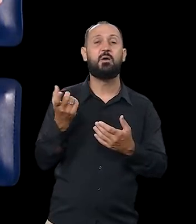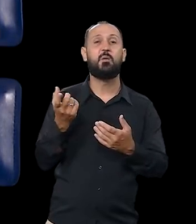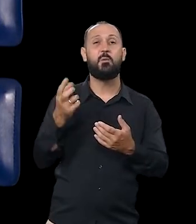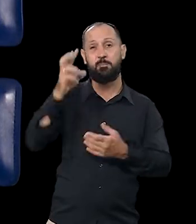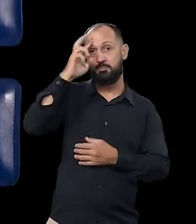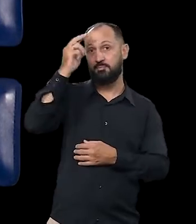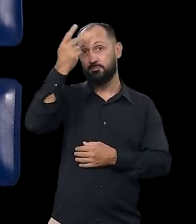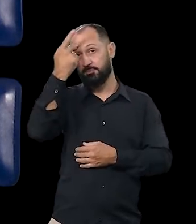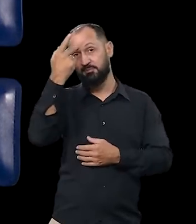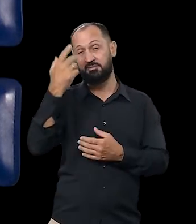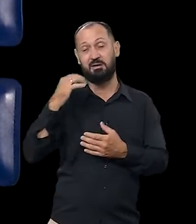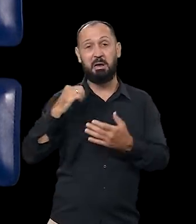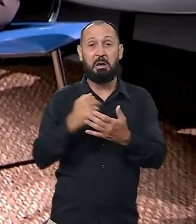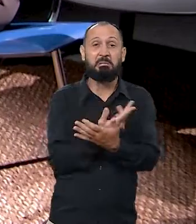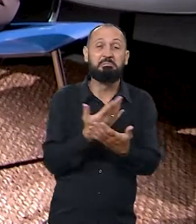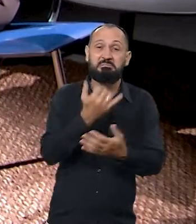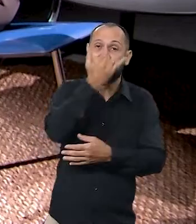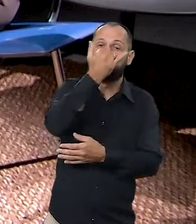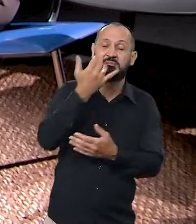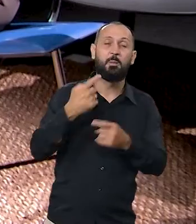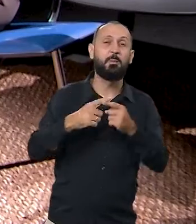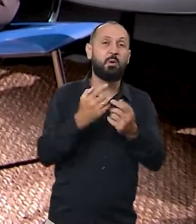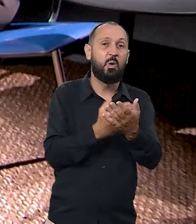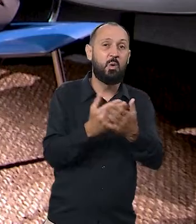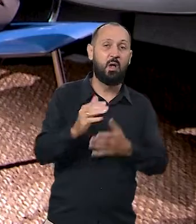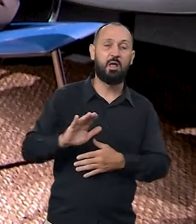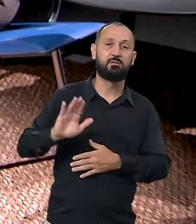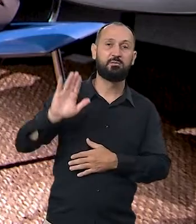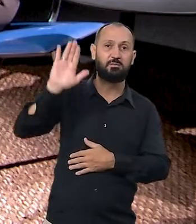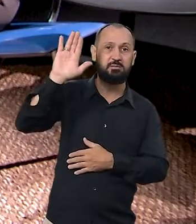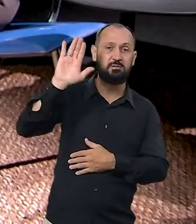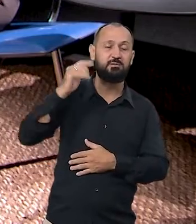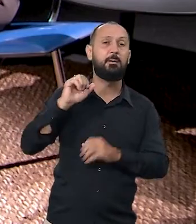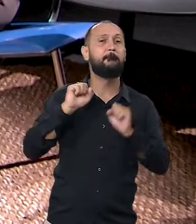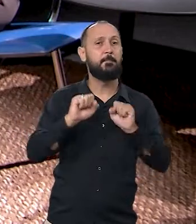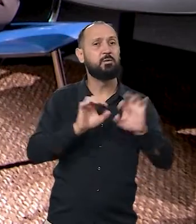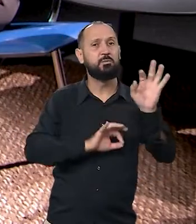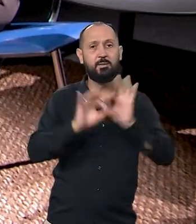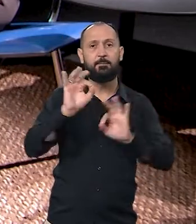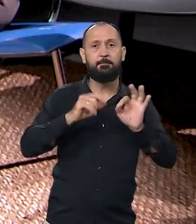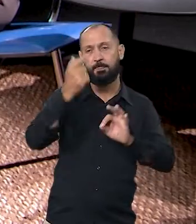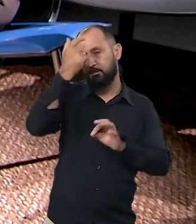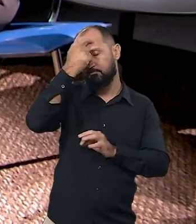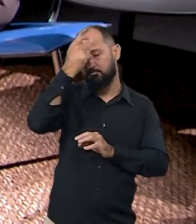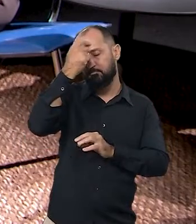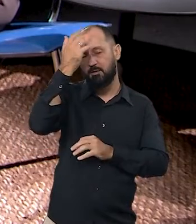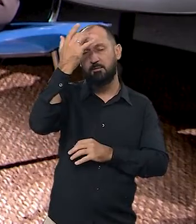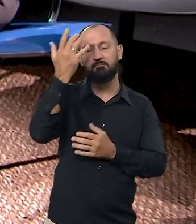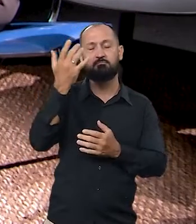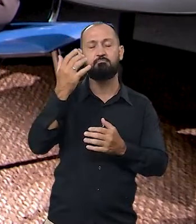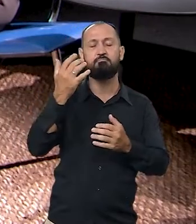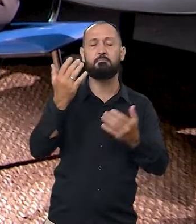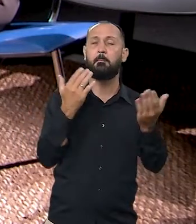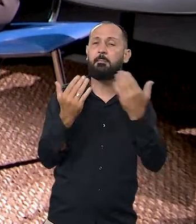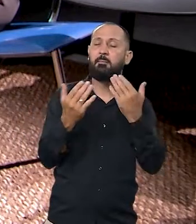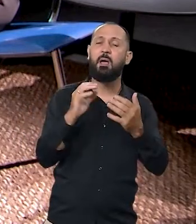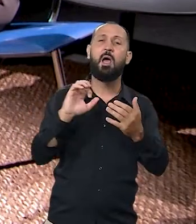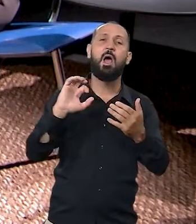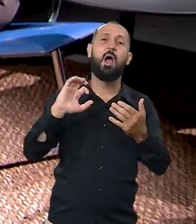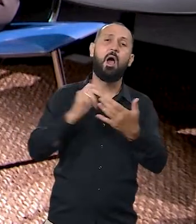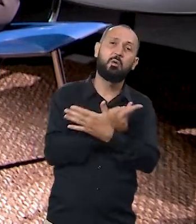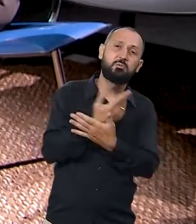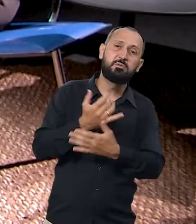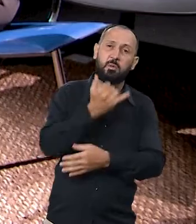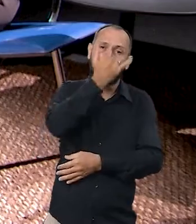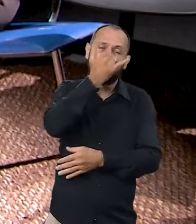um revés, estava preparado, obviamente, porque a gente, quando entra num pleito eleitoral, você precisa se preparar psicologicamente para um revés. Sim. E